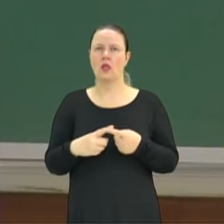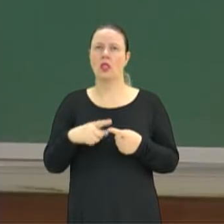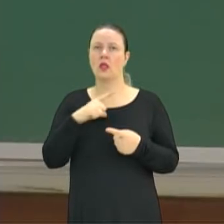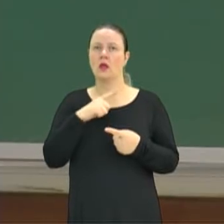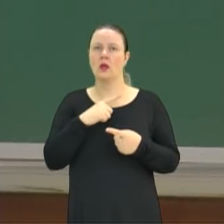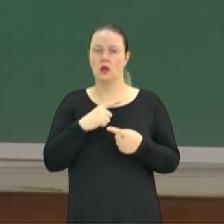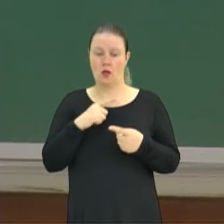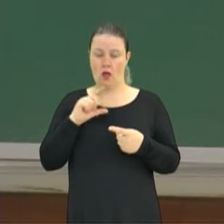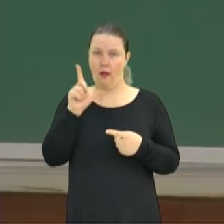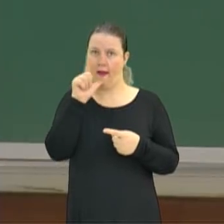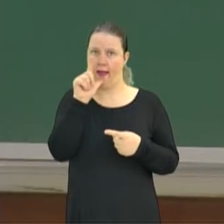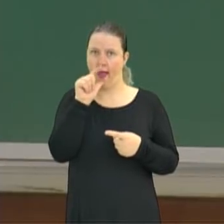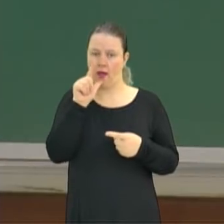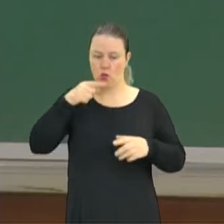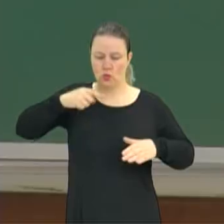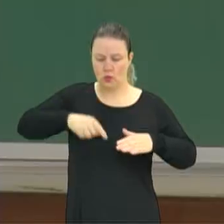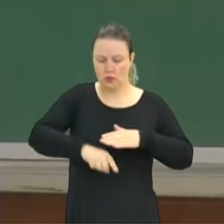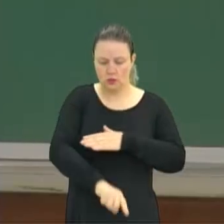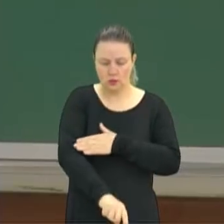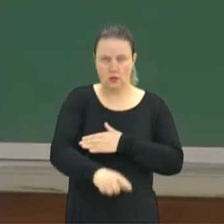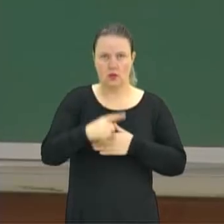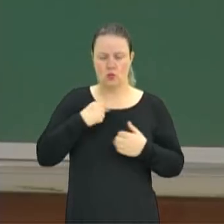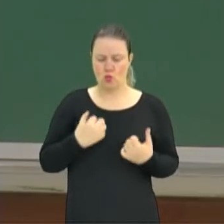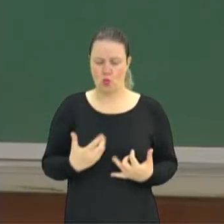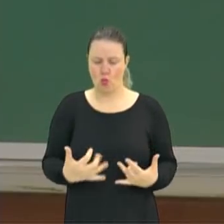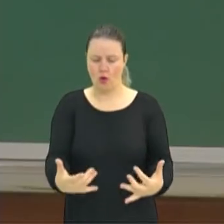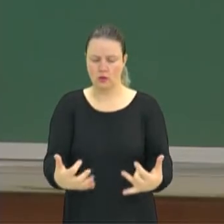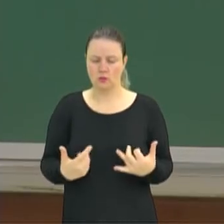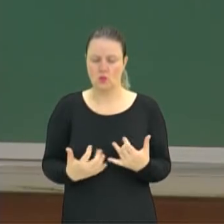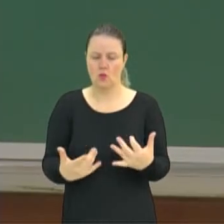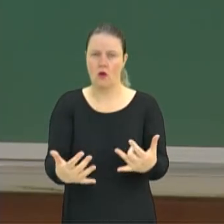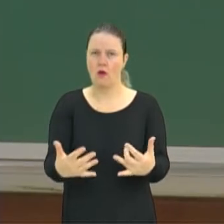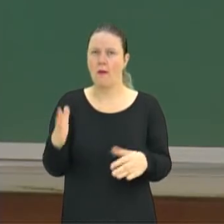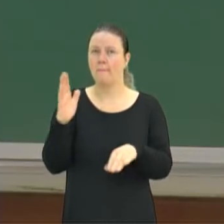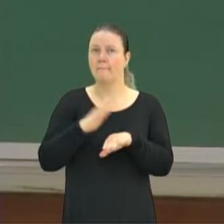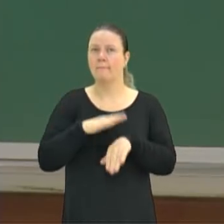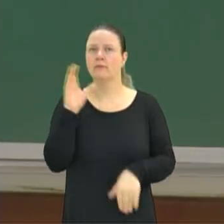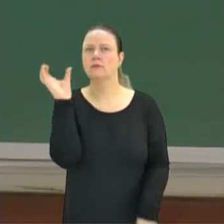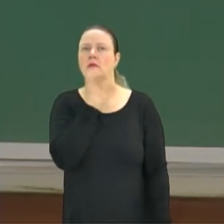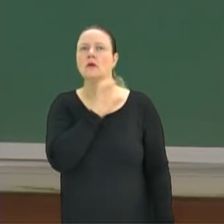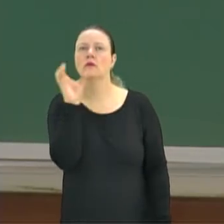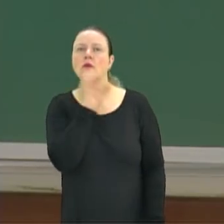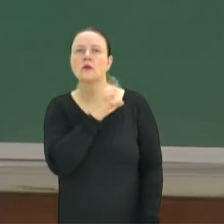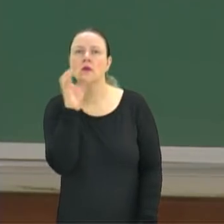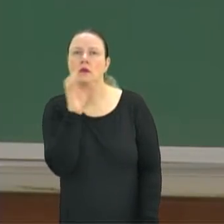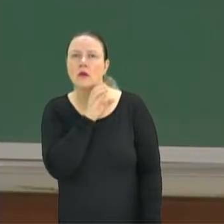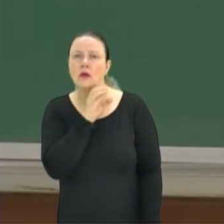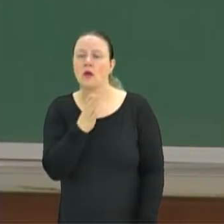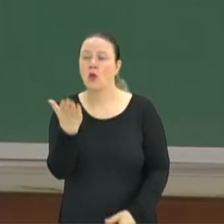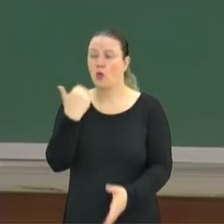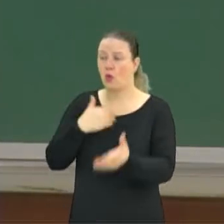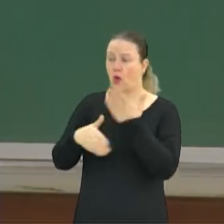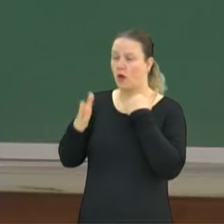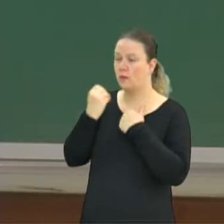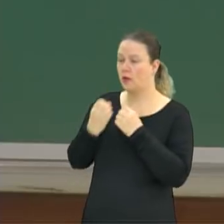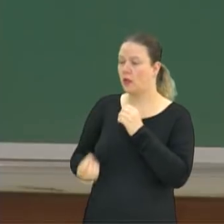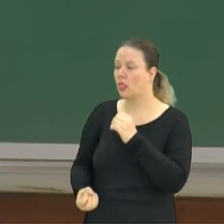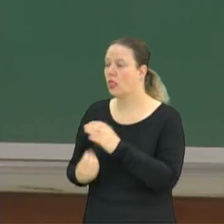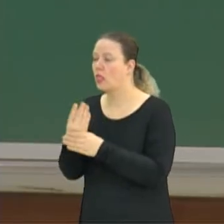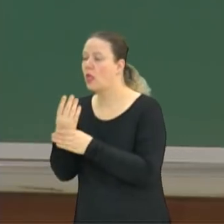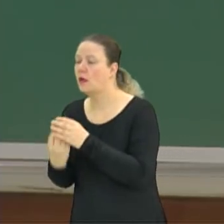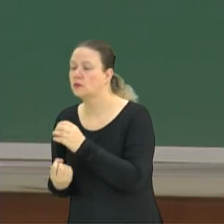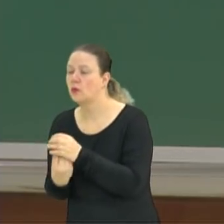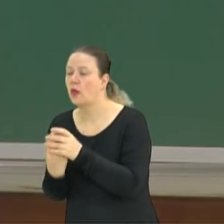do fitoplâncton é muito acelerada. Então vai lá, o zooplâncton come o fitoplâncton, ele já está se reproduzindo, já está se